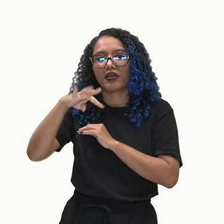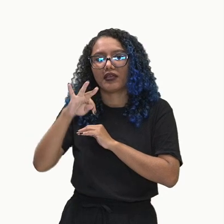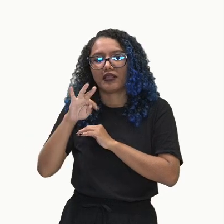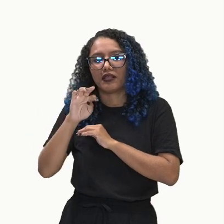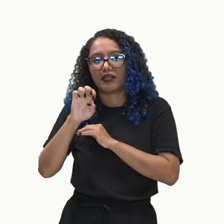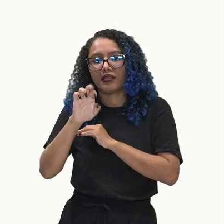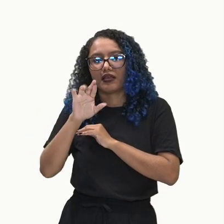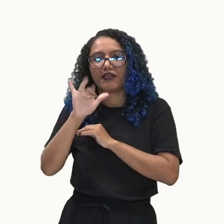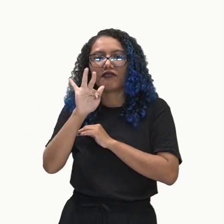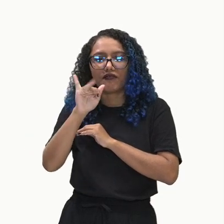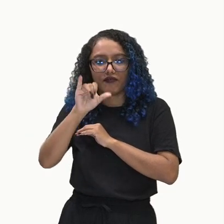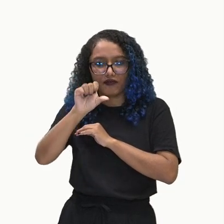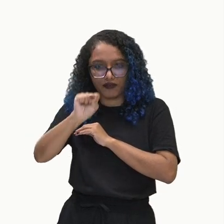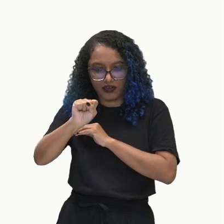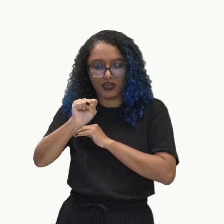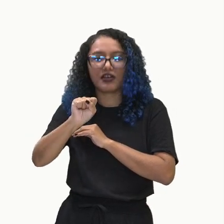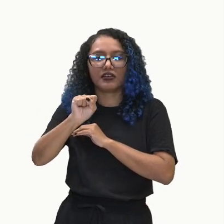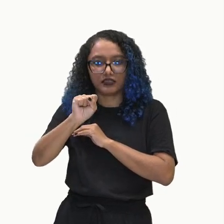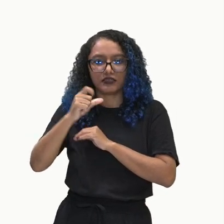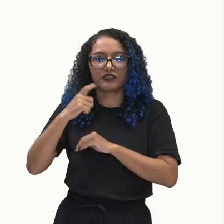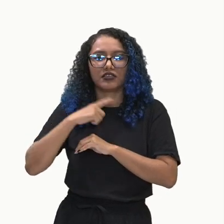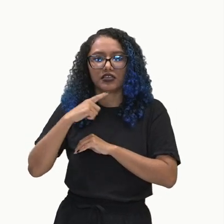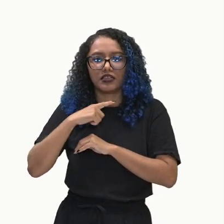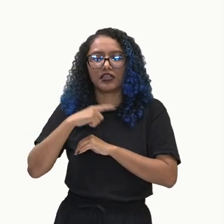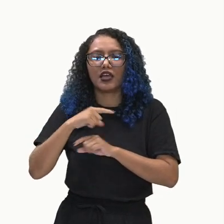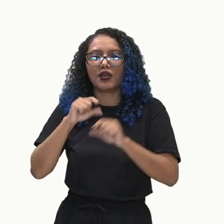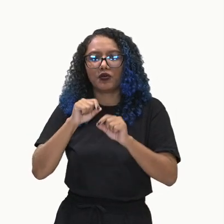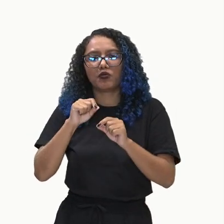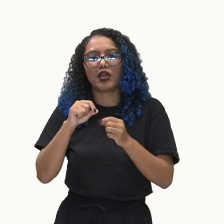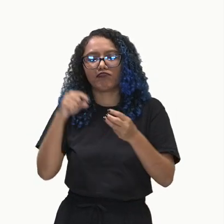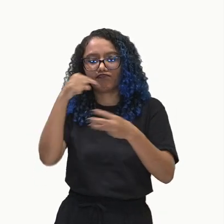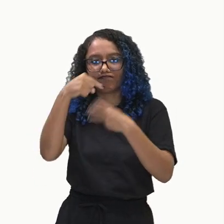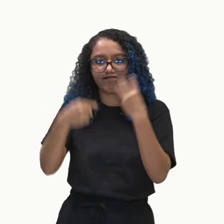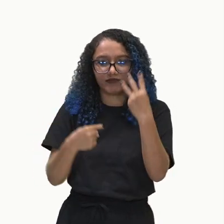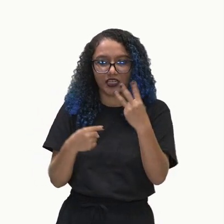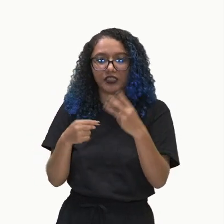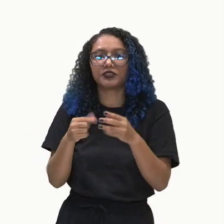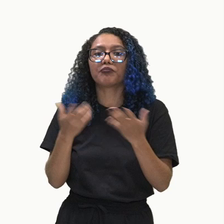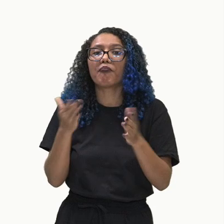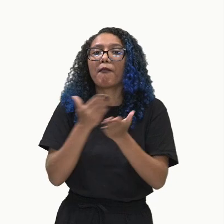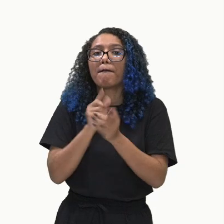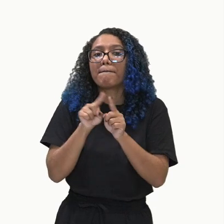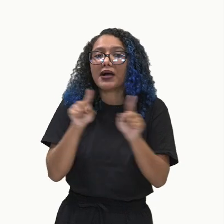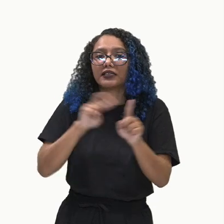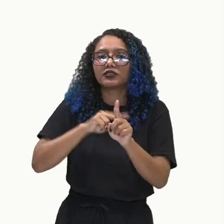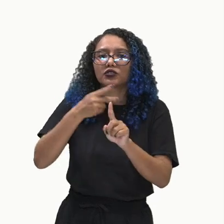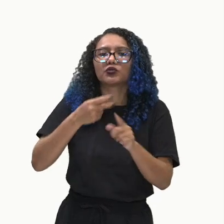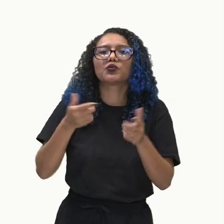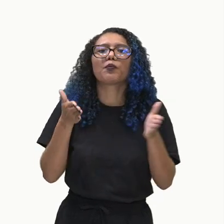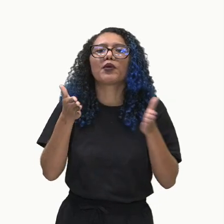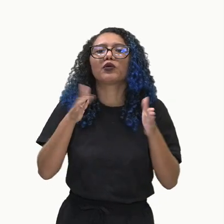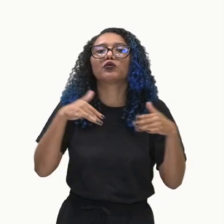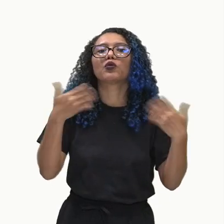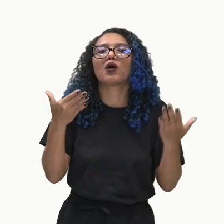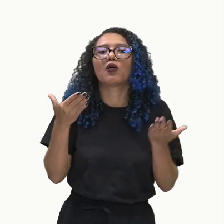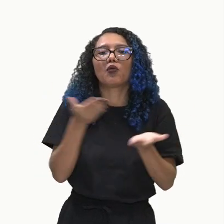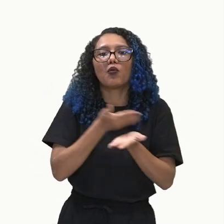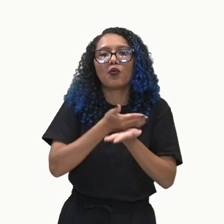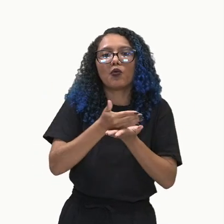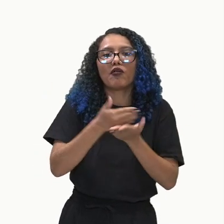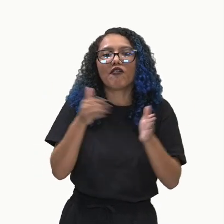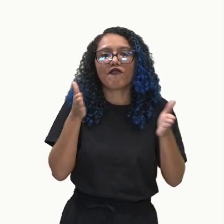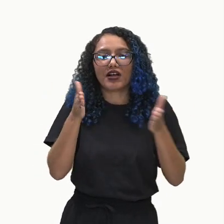fases na intérfase, que são G1, S e G2. E essa replicação vai ocorrer exatamente na fase